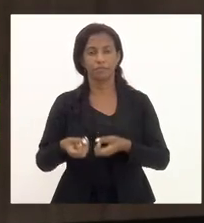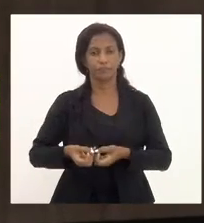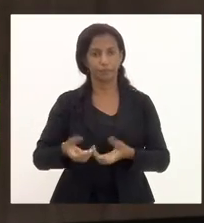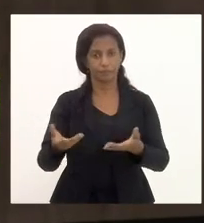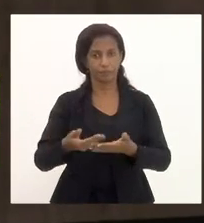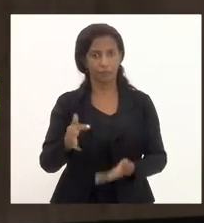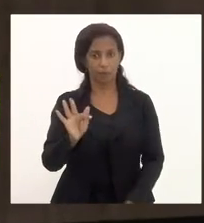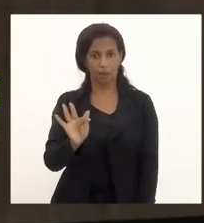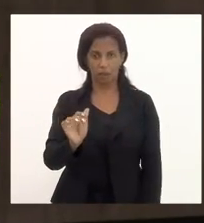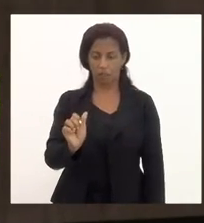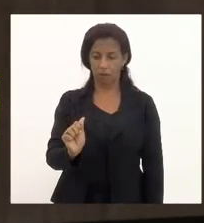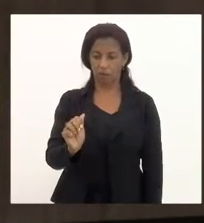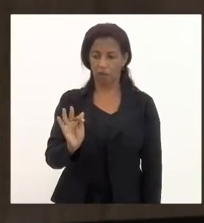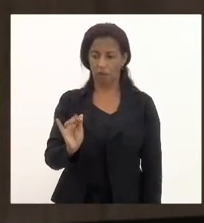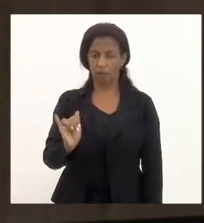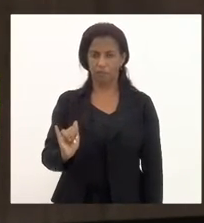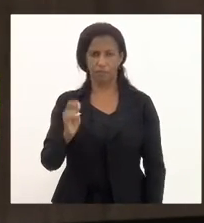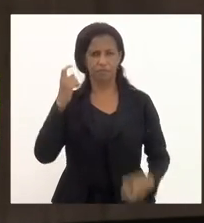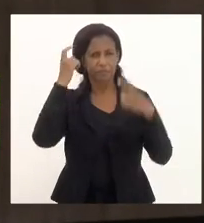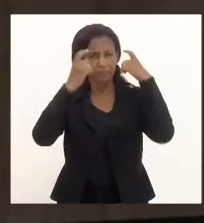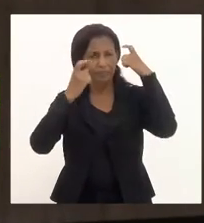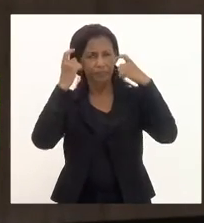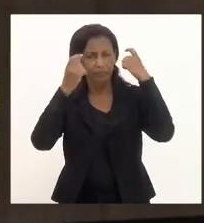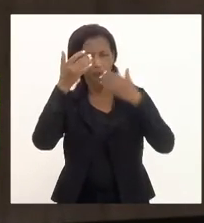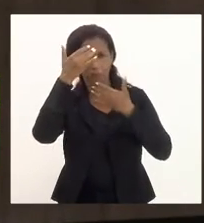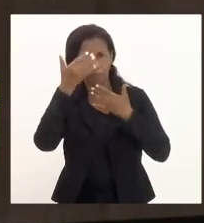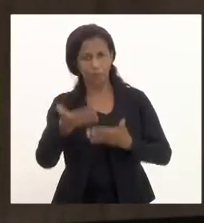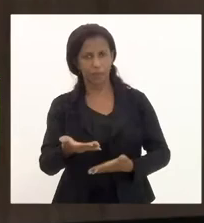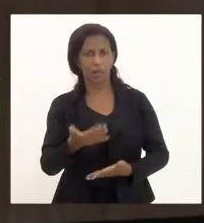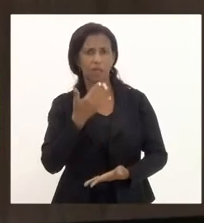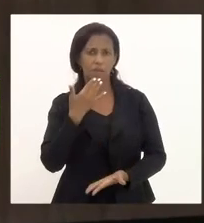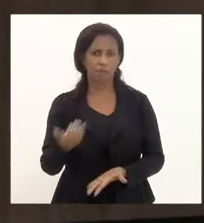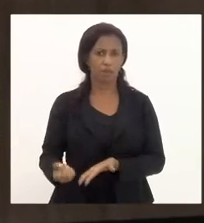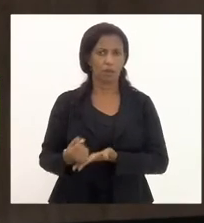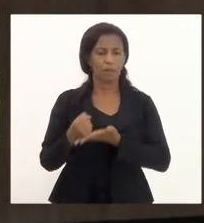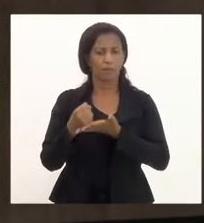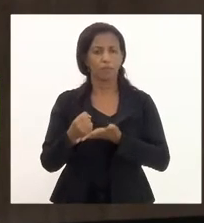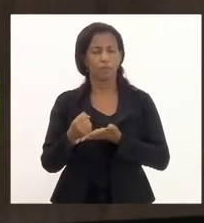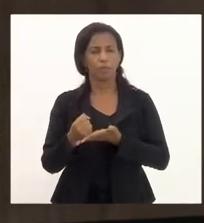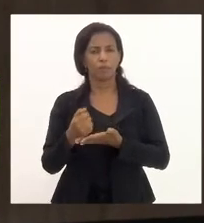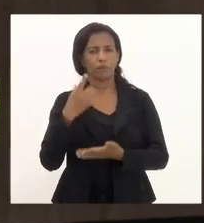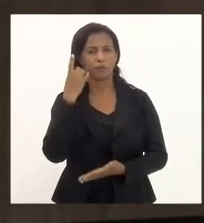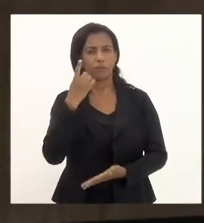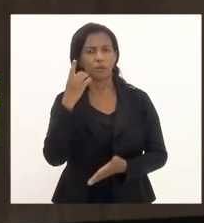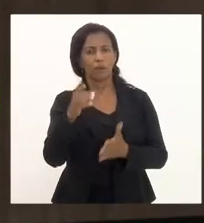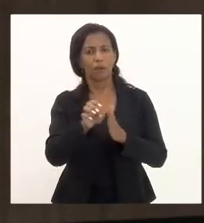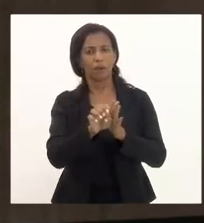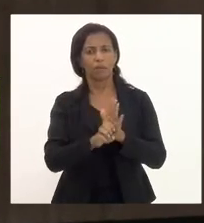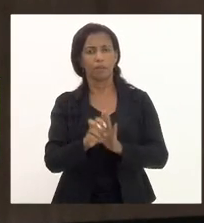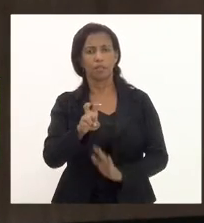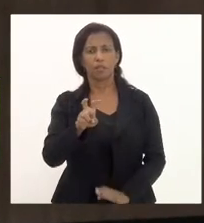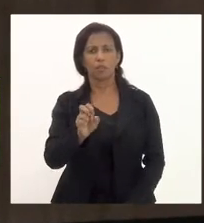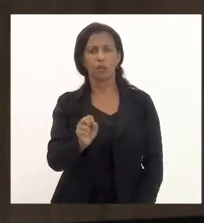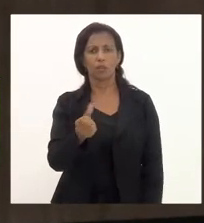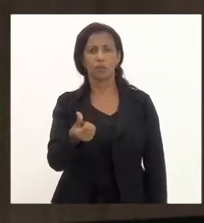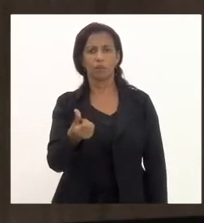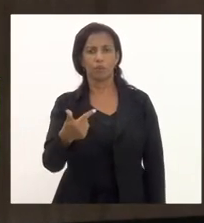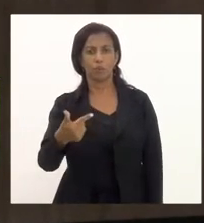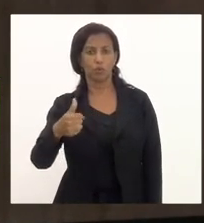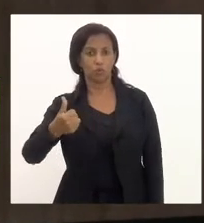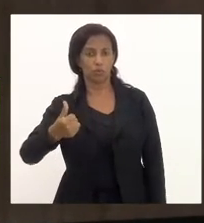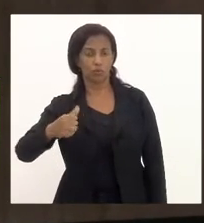no fácil a gente ficou muito preocupado Obrigado até e pés o deputado usar a emenda 5862